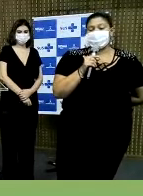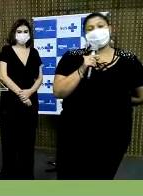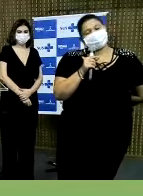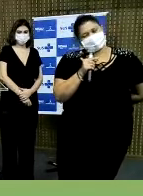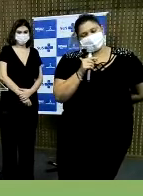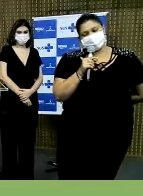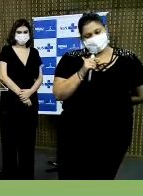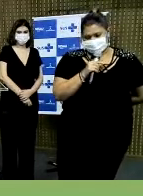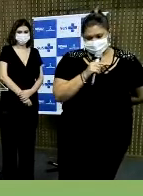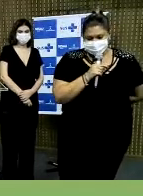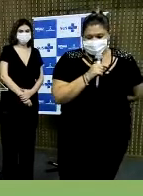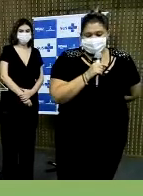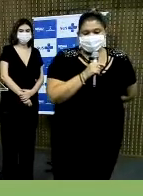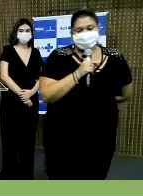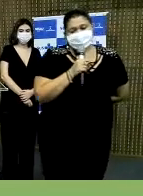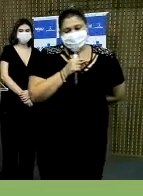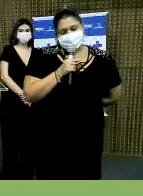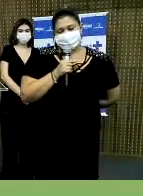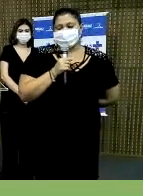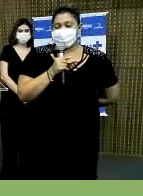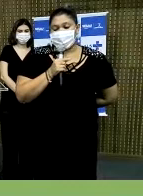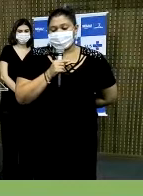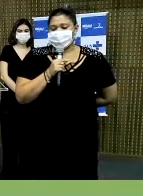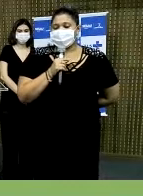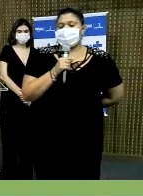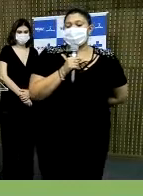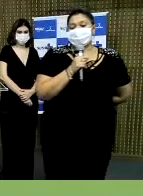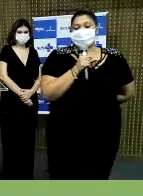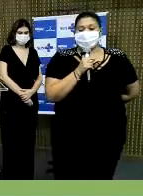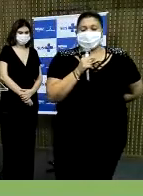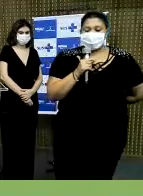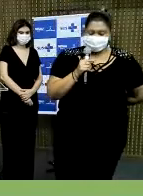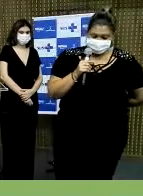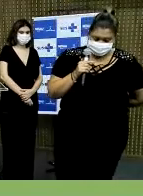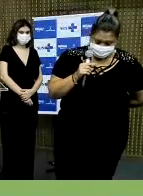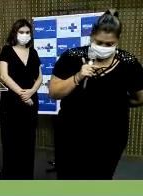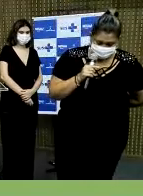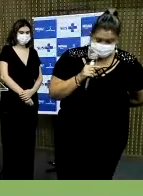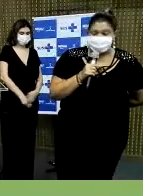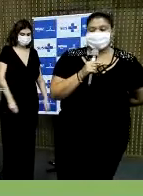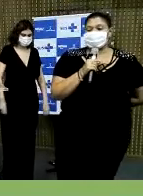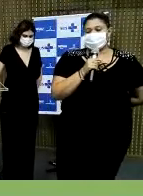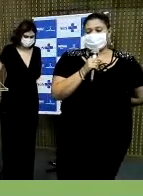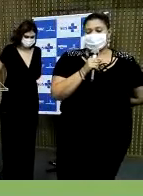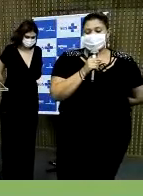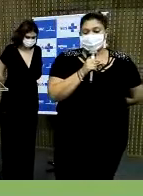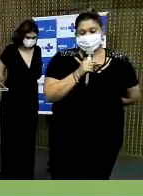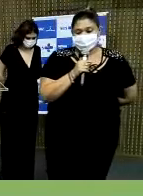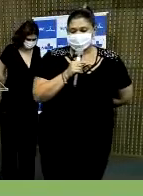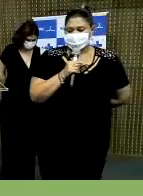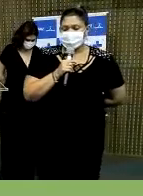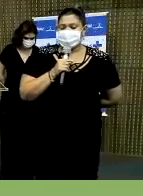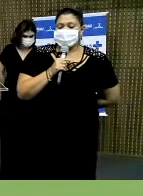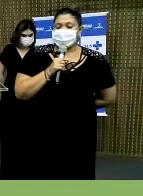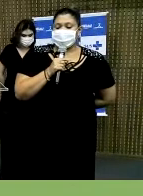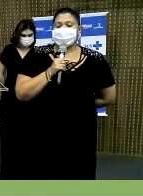enfermeiras e os médicos fazem, que a gente encaminha para o SEM, às vezes a gente referencia também para as unidades mais